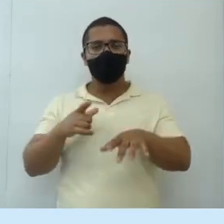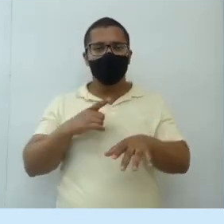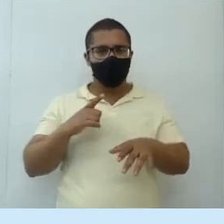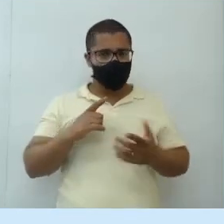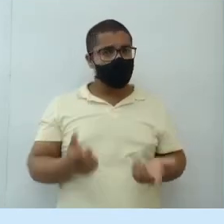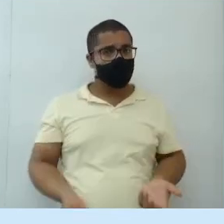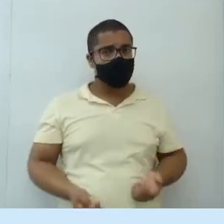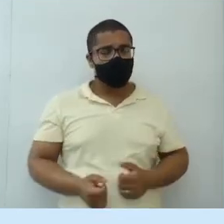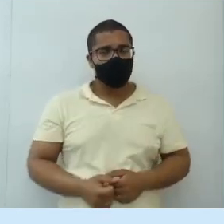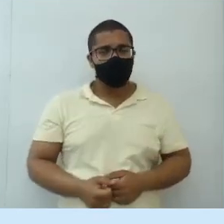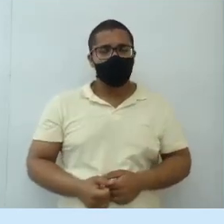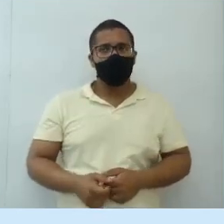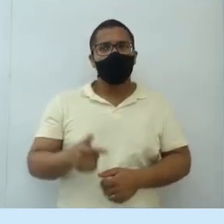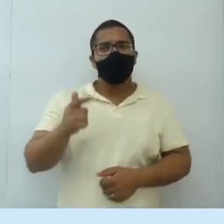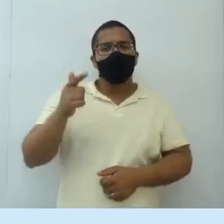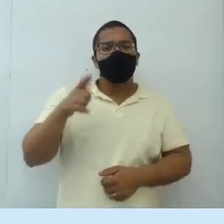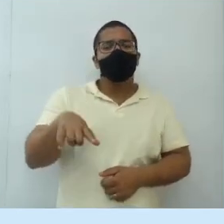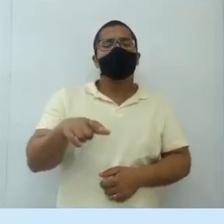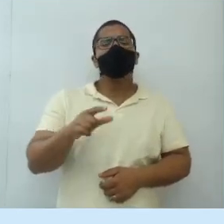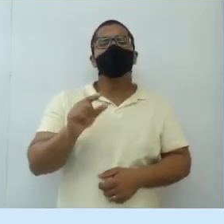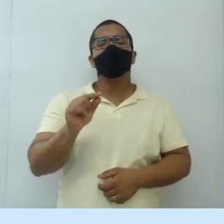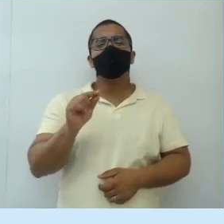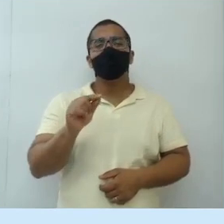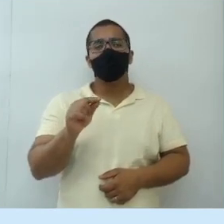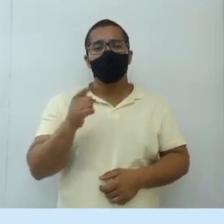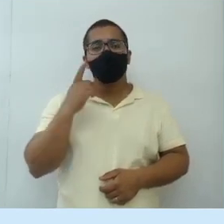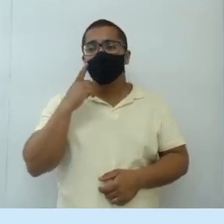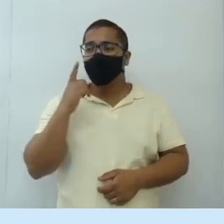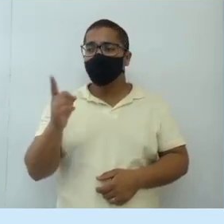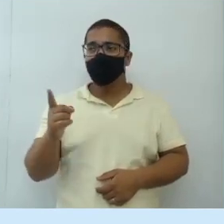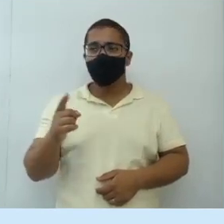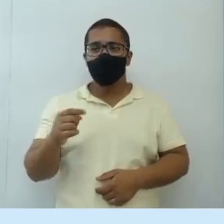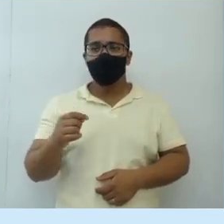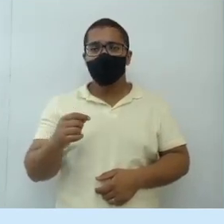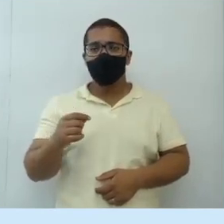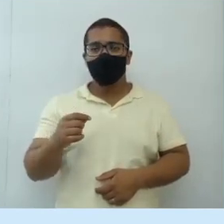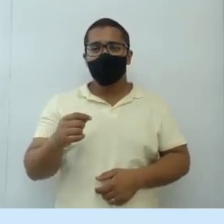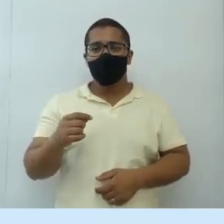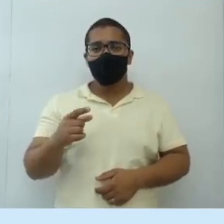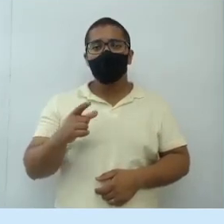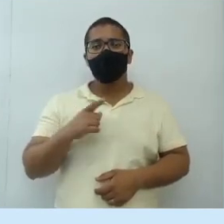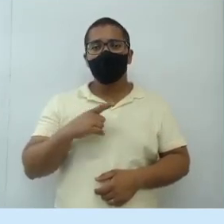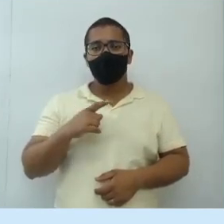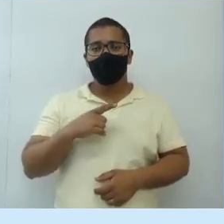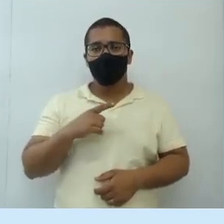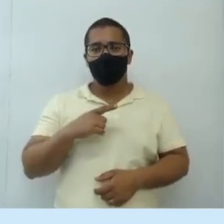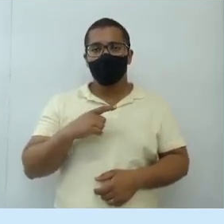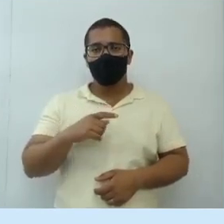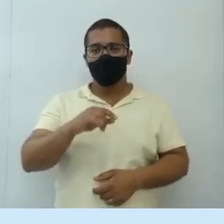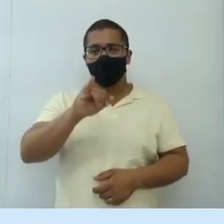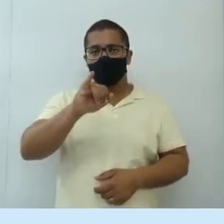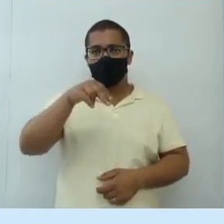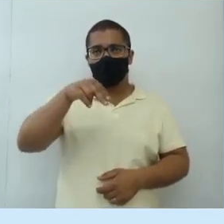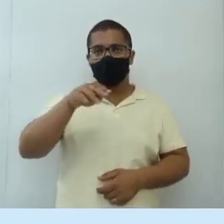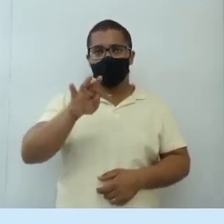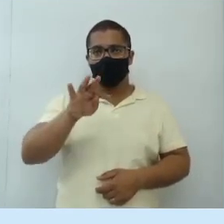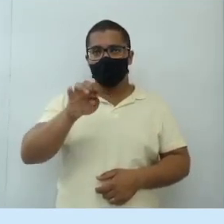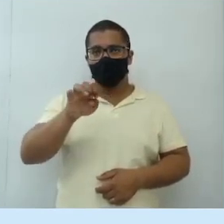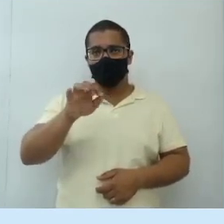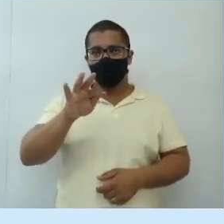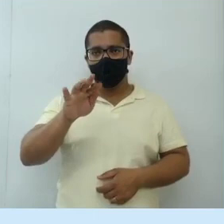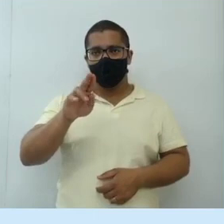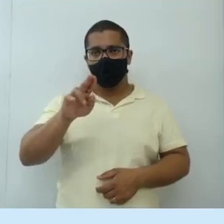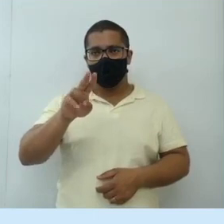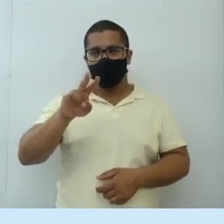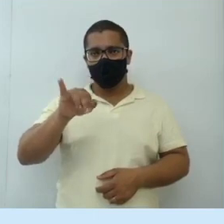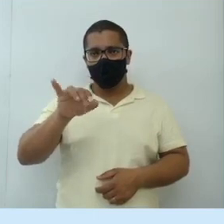pelos afluentes né né E aí você vê aí o hiper sujo que é justamente